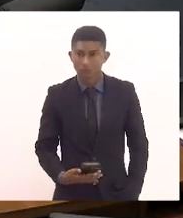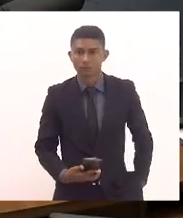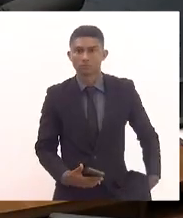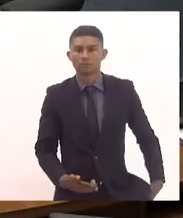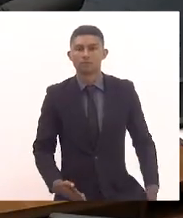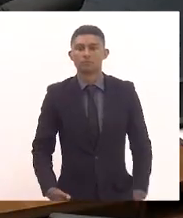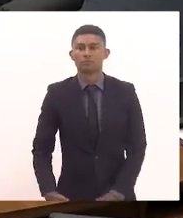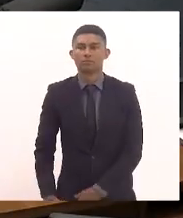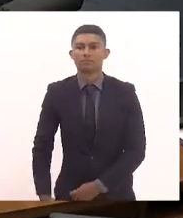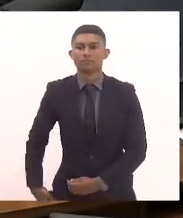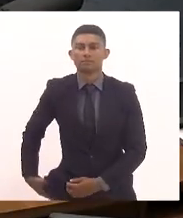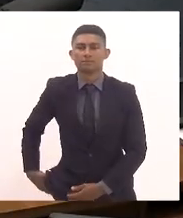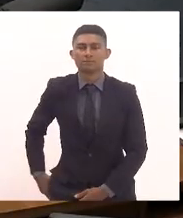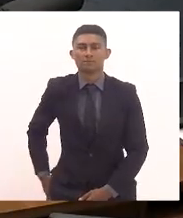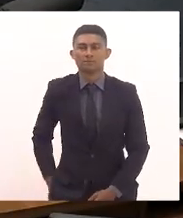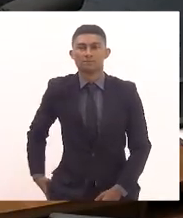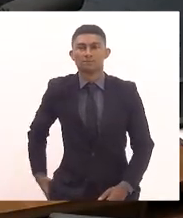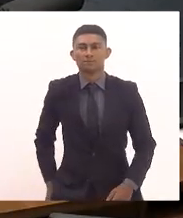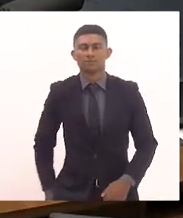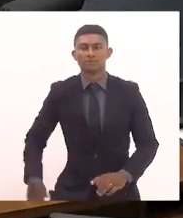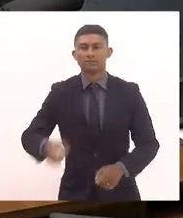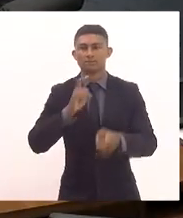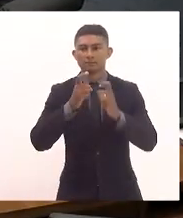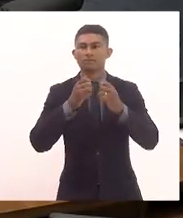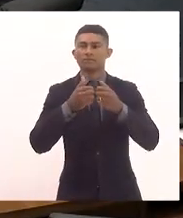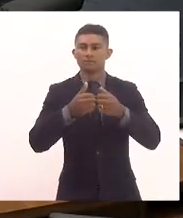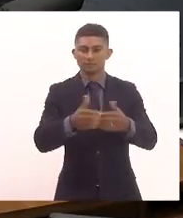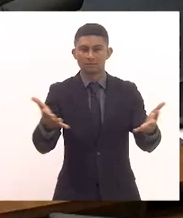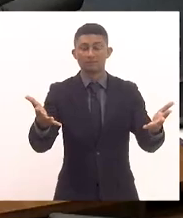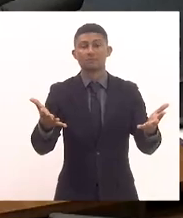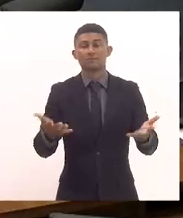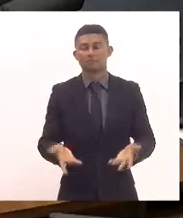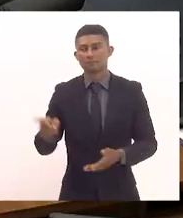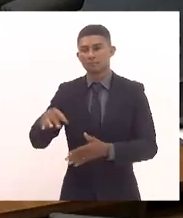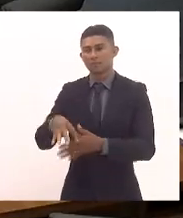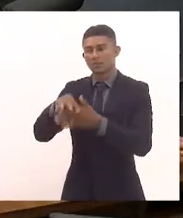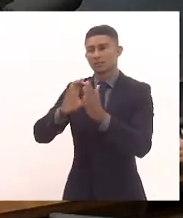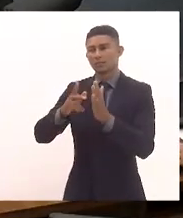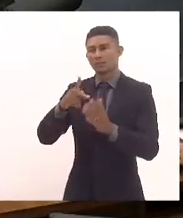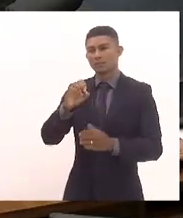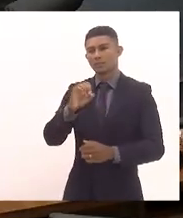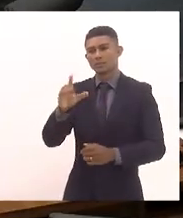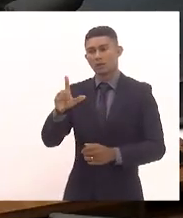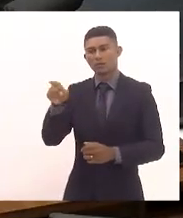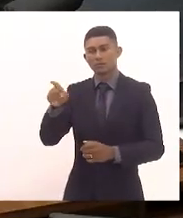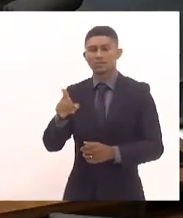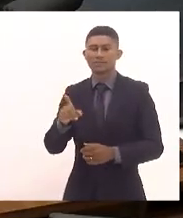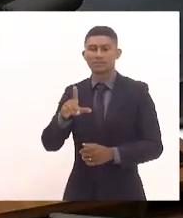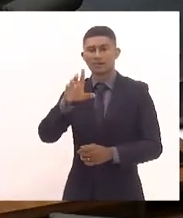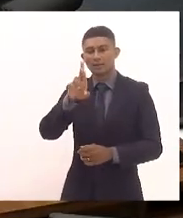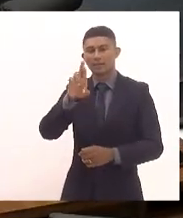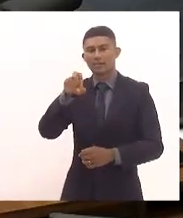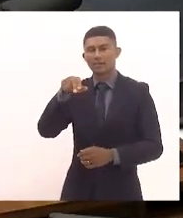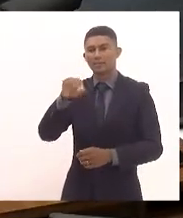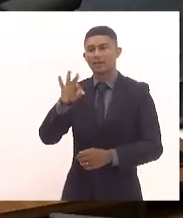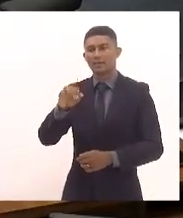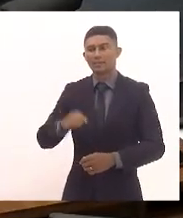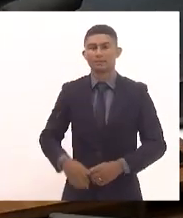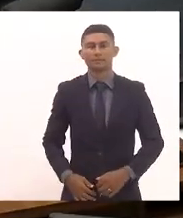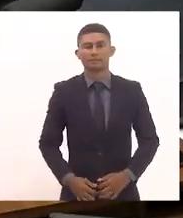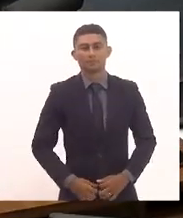Está reaberta a sessão. Com a palavra a líder do PSOL, deputada Renata Souza. Senhor